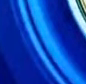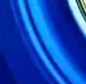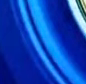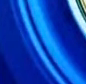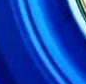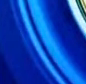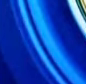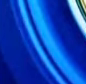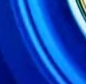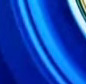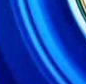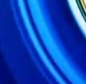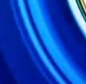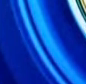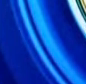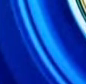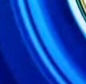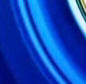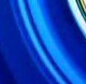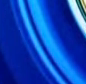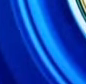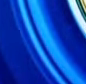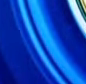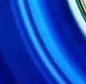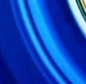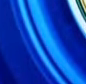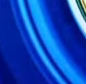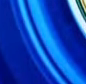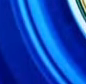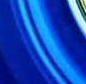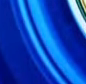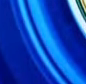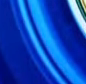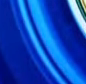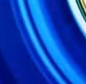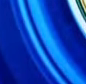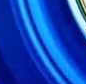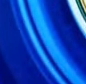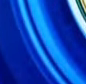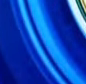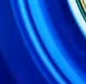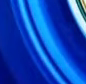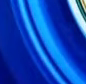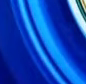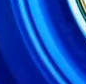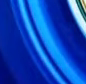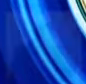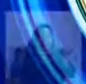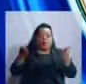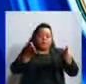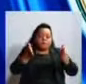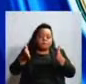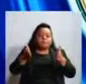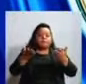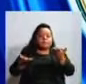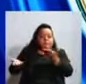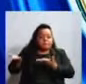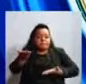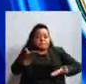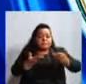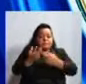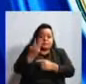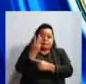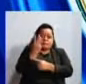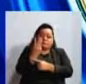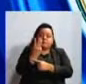Estamos de volta com a série de debates da SIC TV. Neste bloco teremos mais três rodadas de perguntas entre os